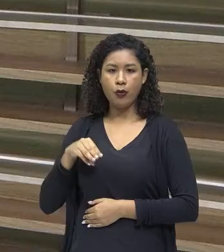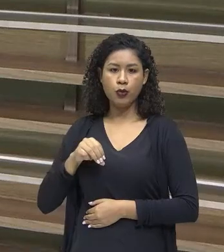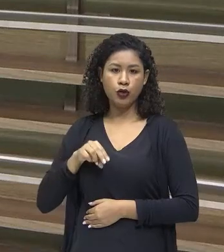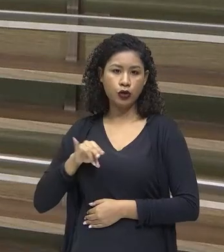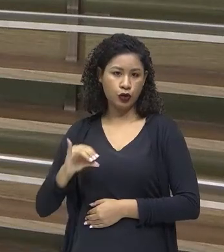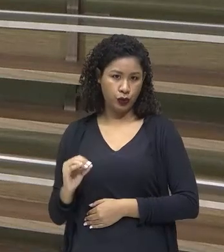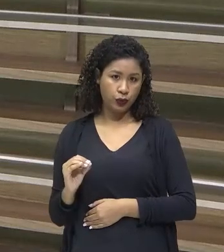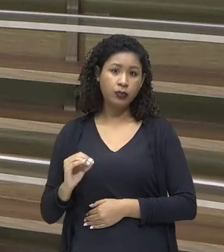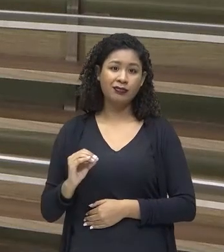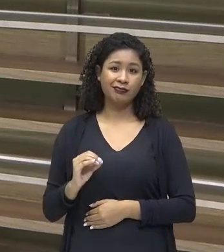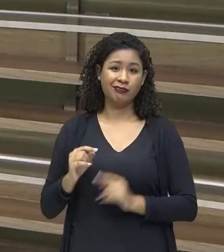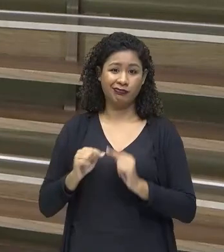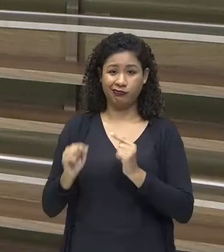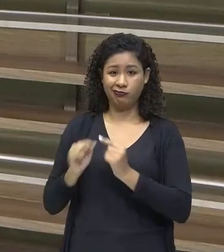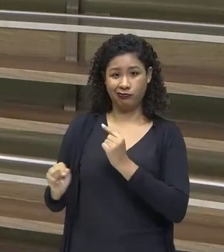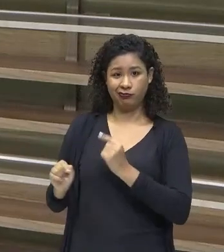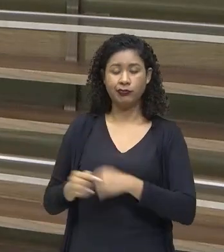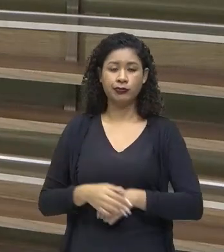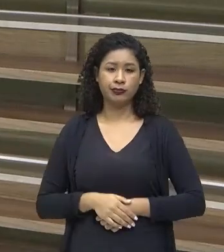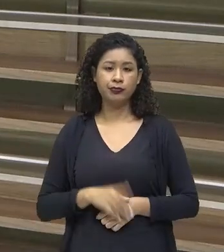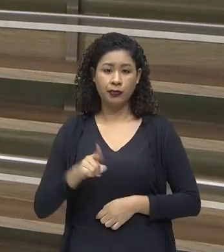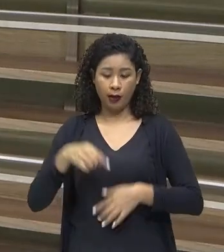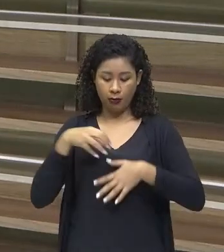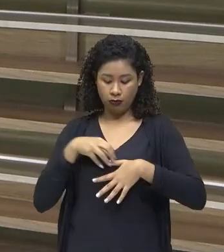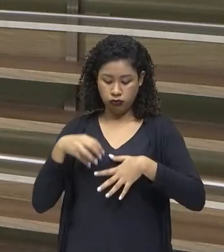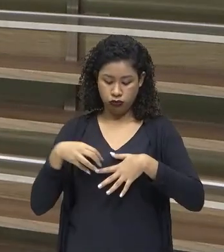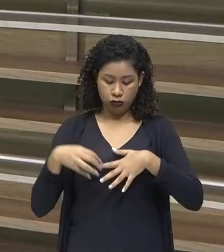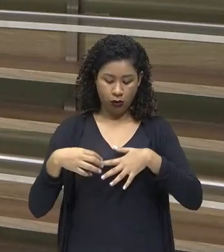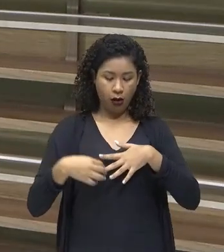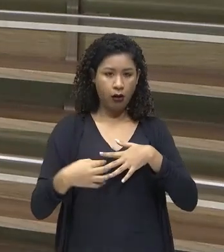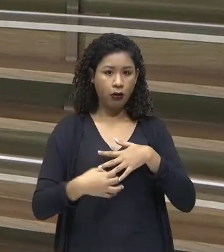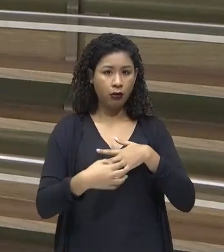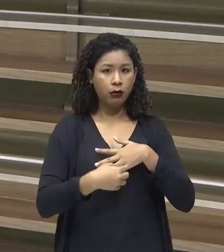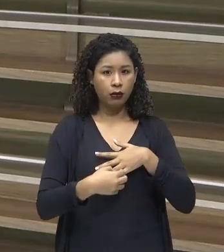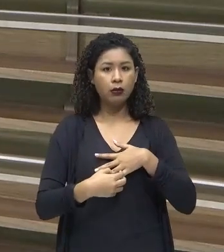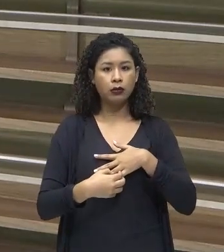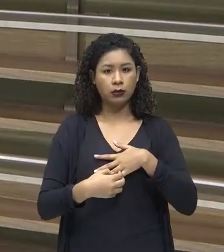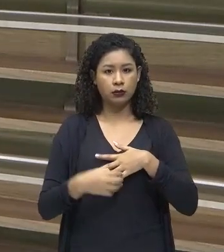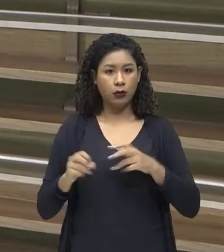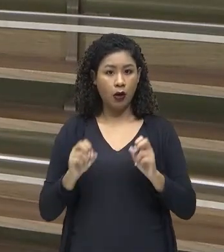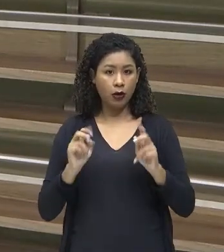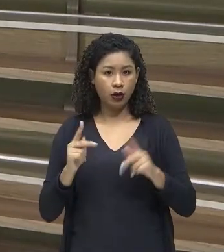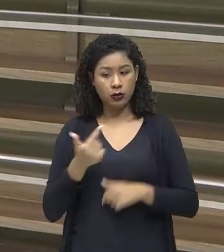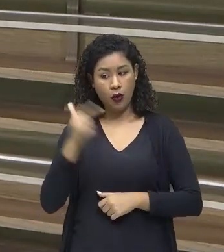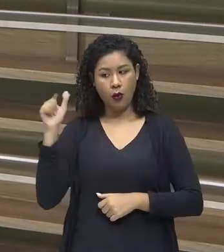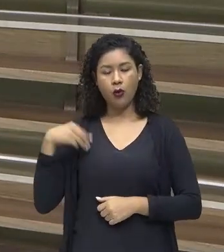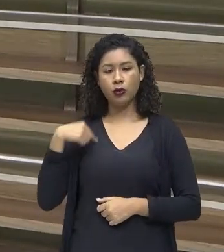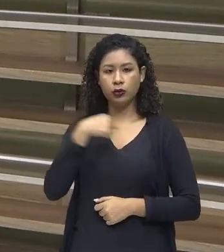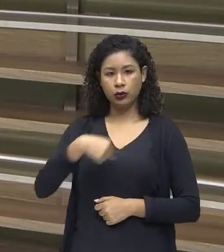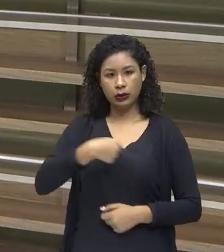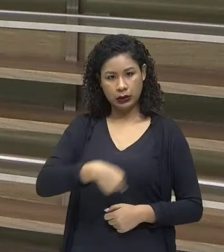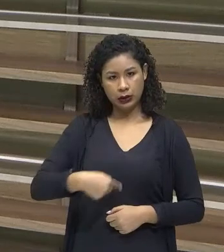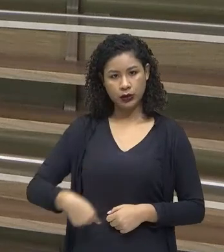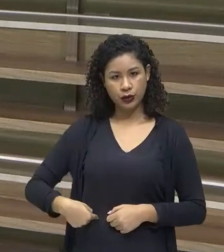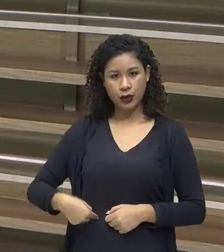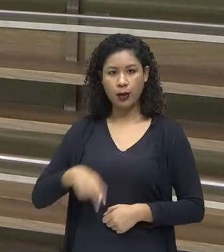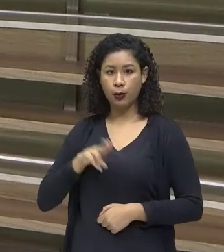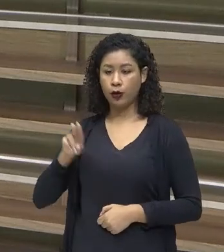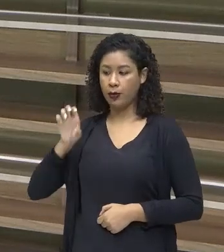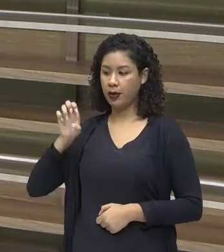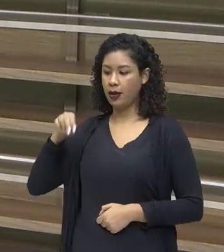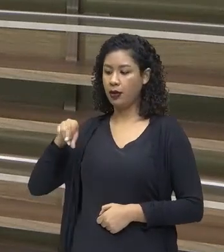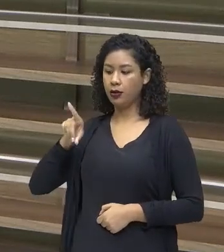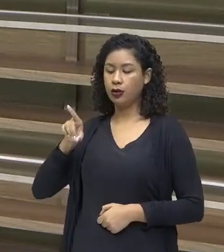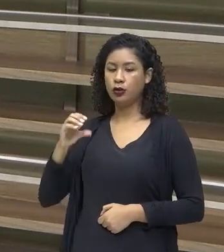hormônio estão relacionados com as glândulas que fazem parte do sistema endócrino. Então, as glândulas produzem